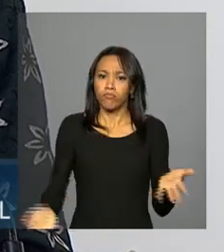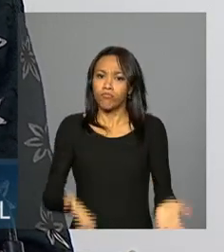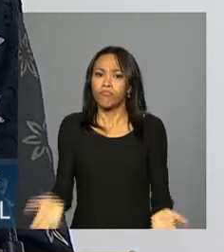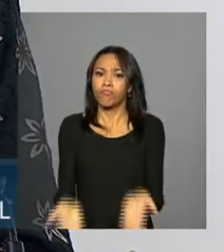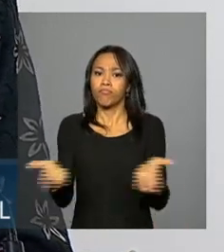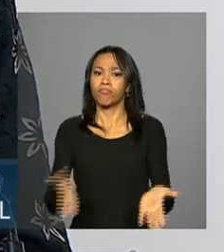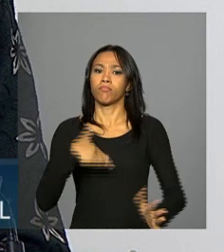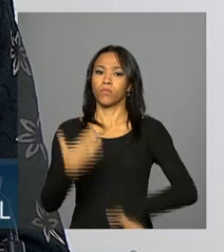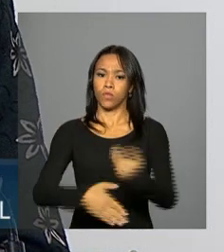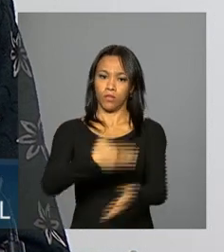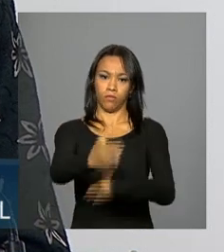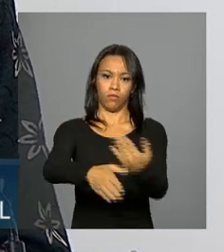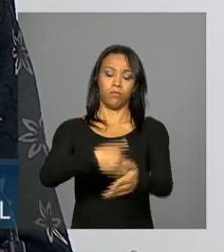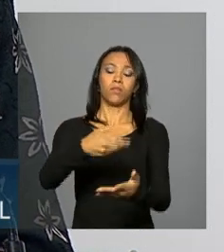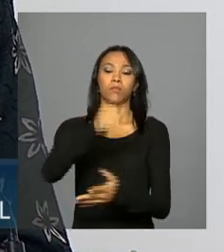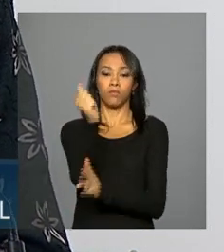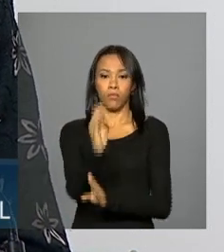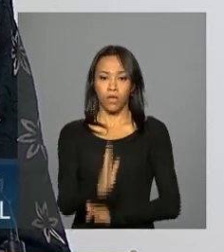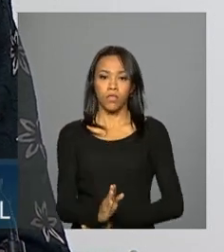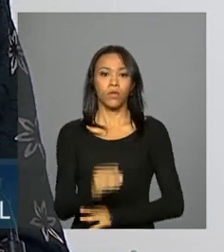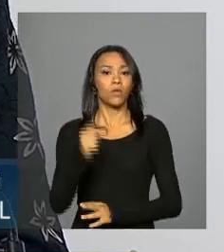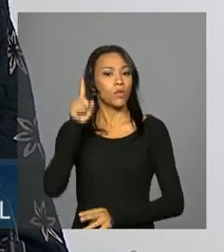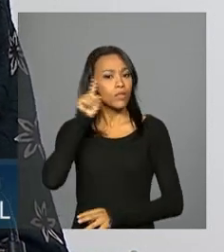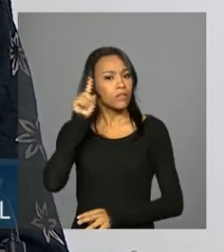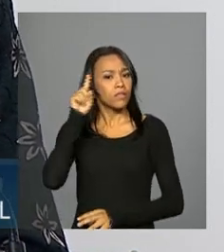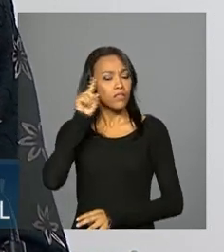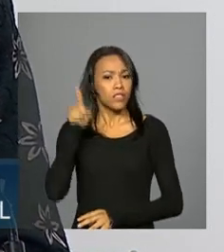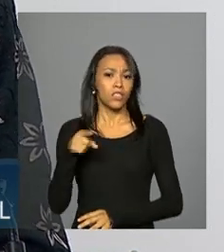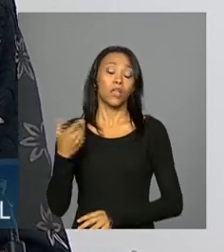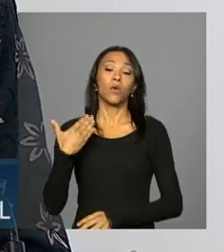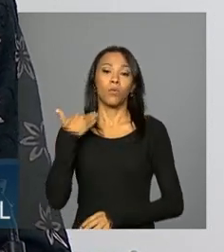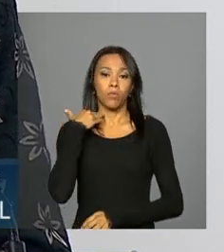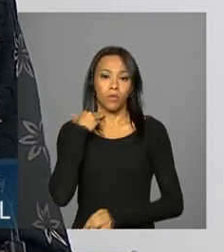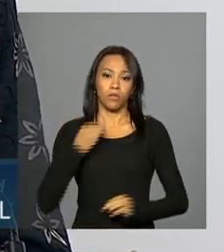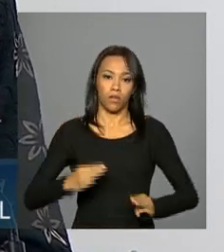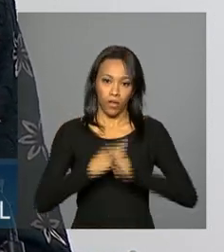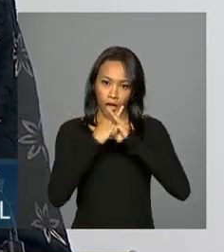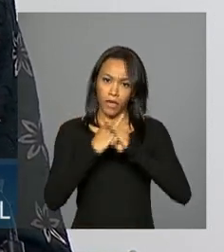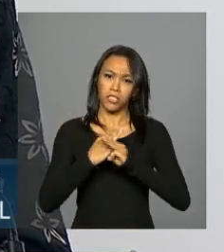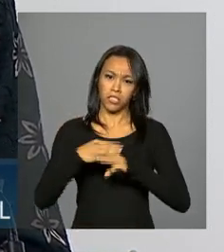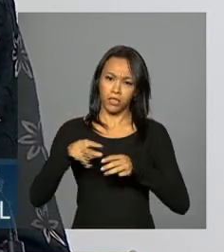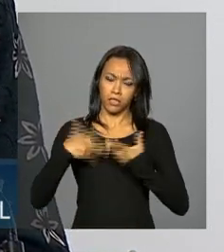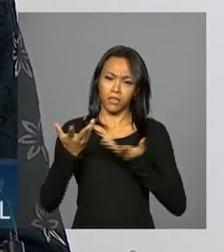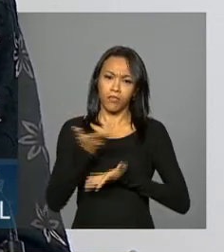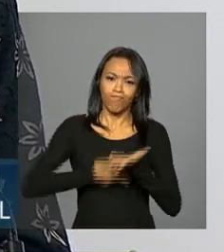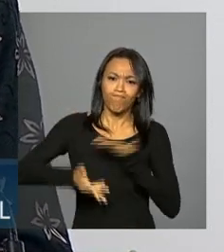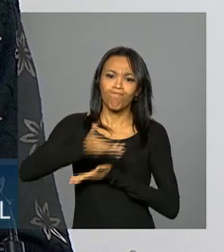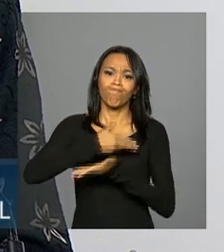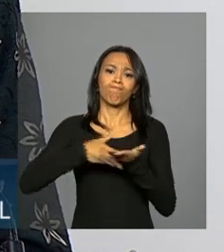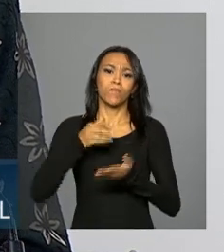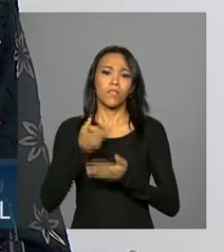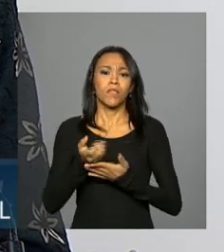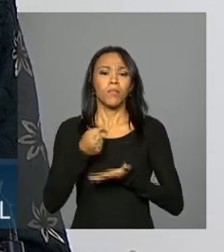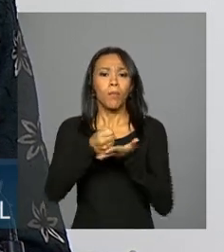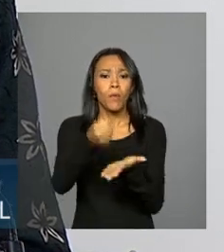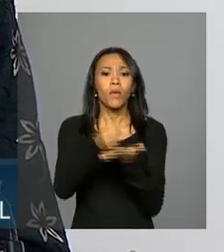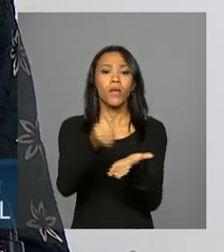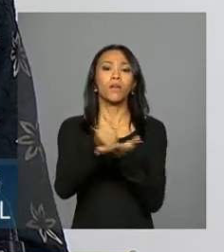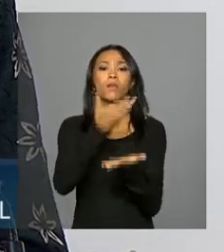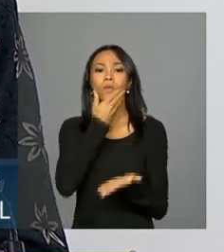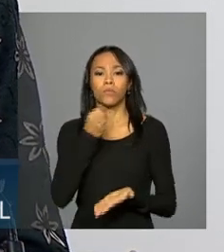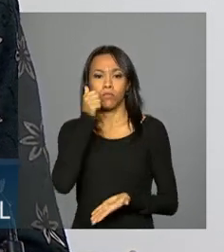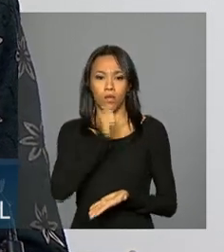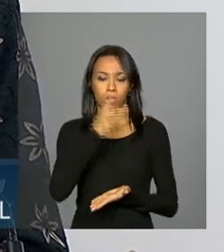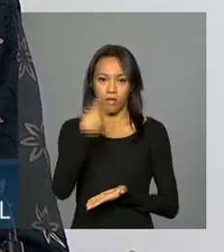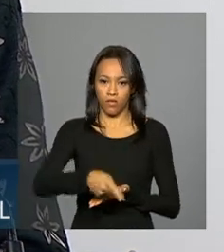Brasil. A cada dia, a Caixa aprimora sua atuação e seu compromisso em favor das brasileiras e dos